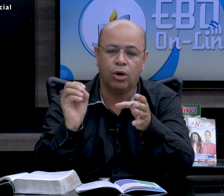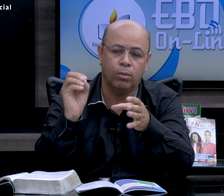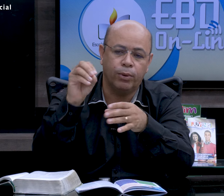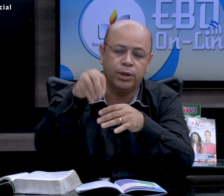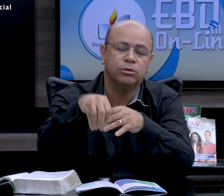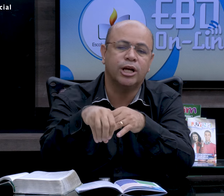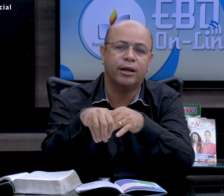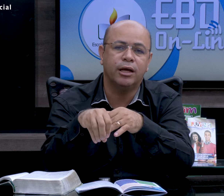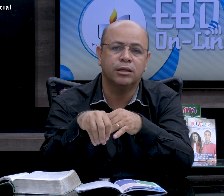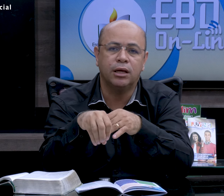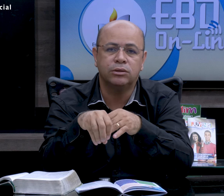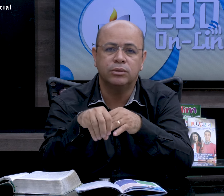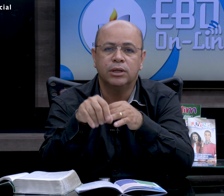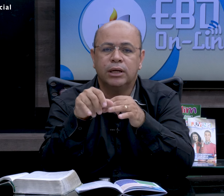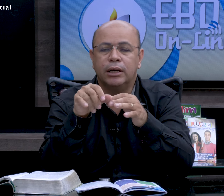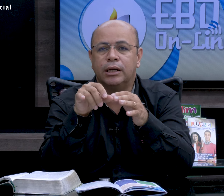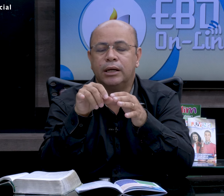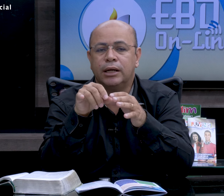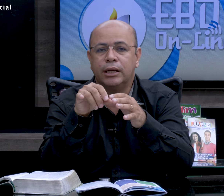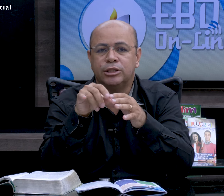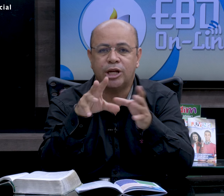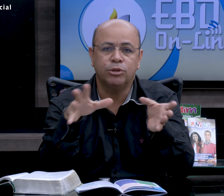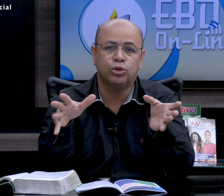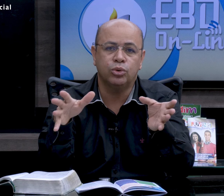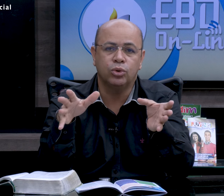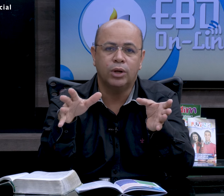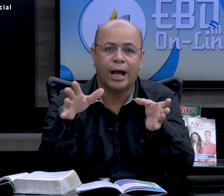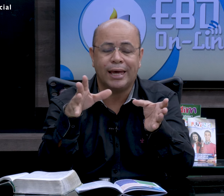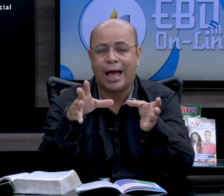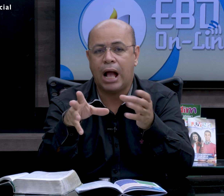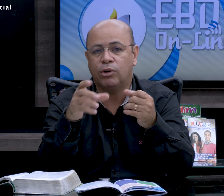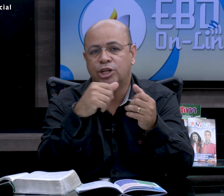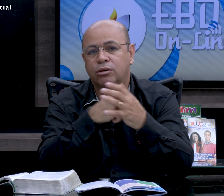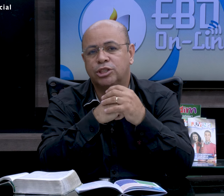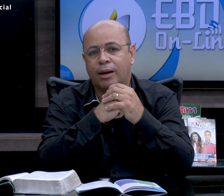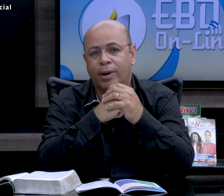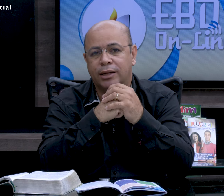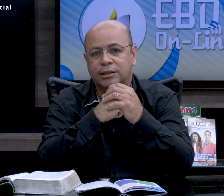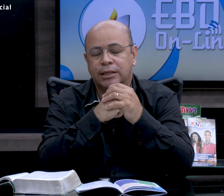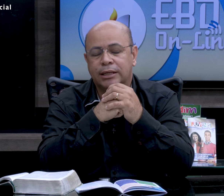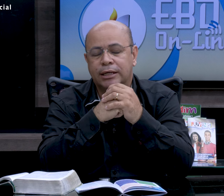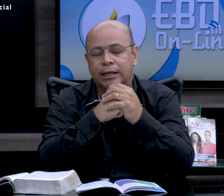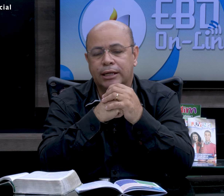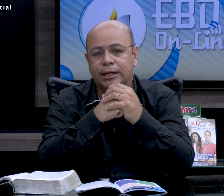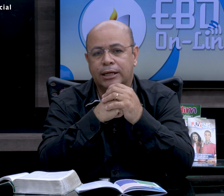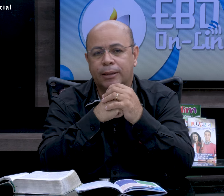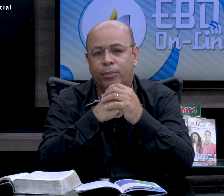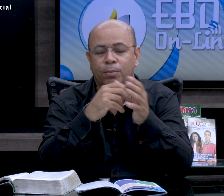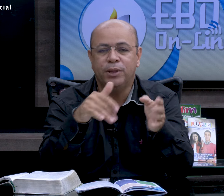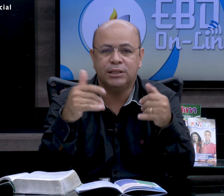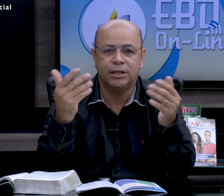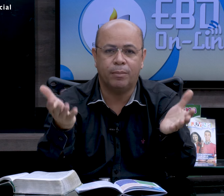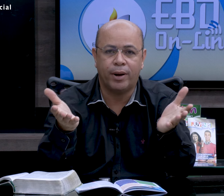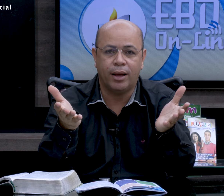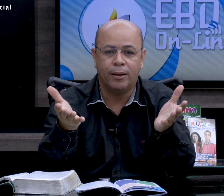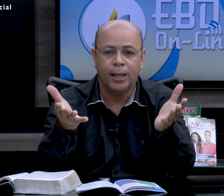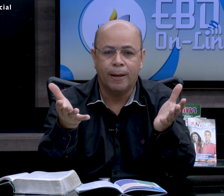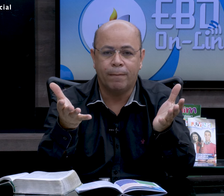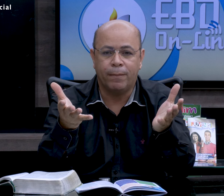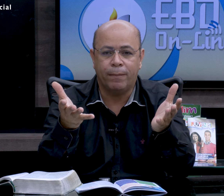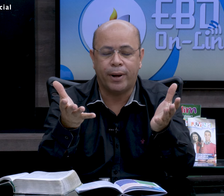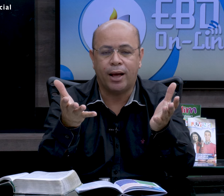quando você coloca um pouquinho de areia dentro eh já misturou aquela água já não está mais eh propícia